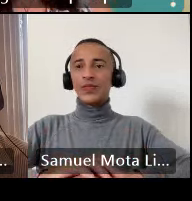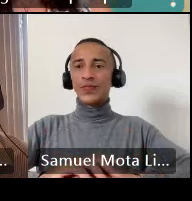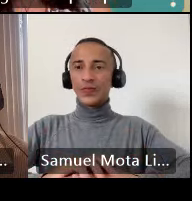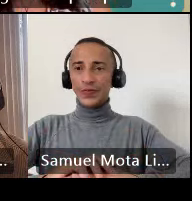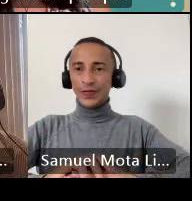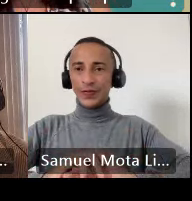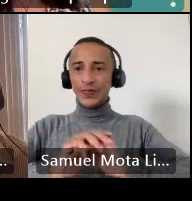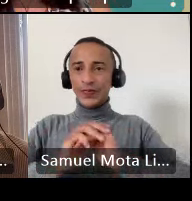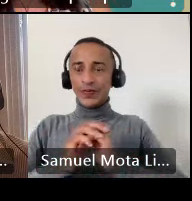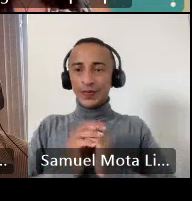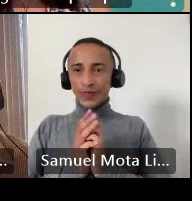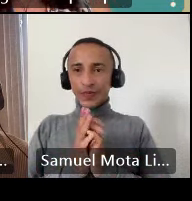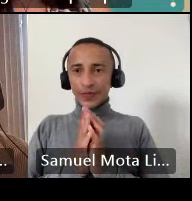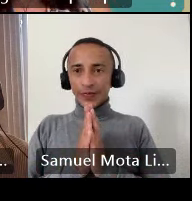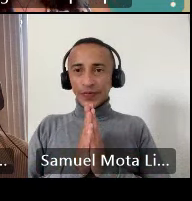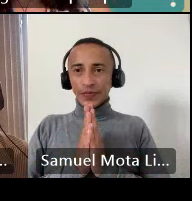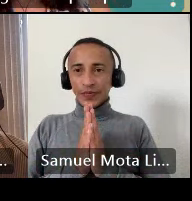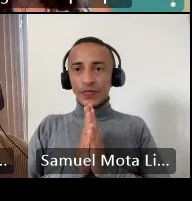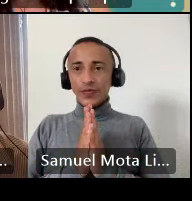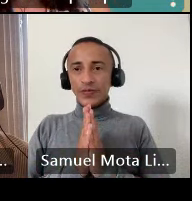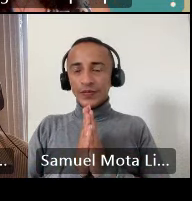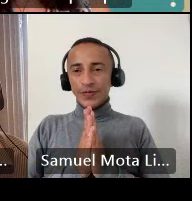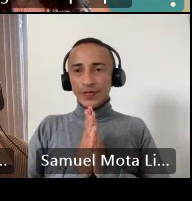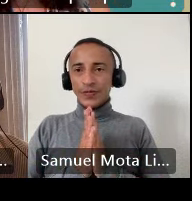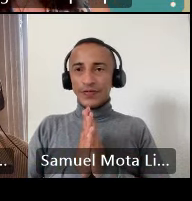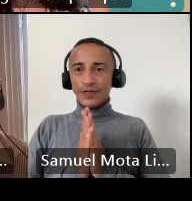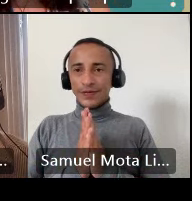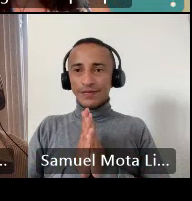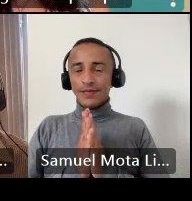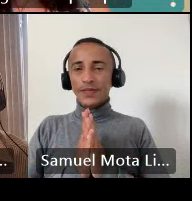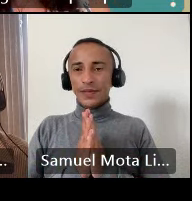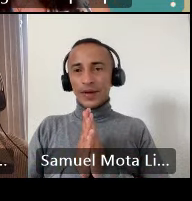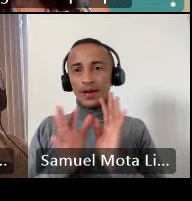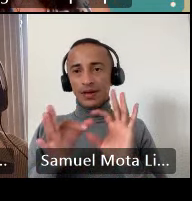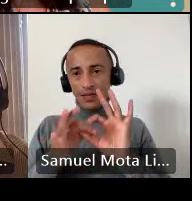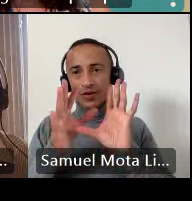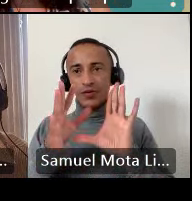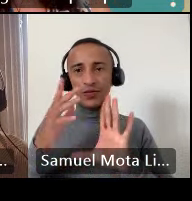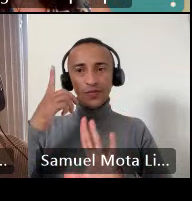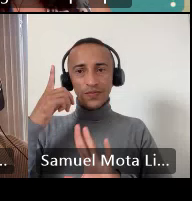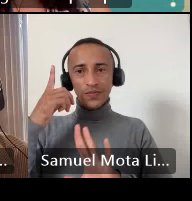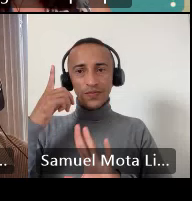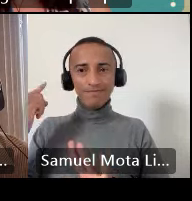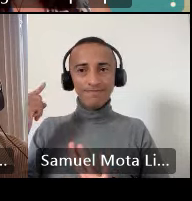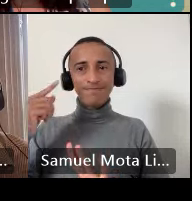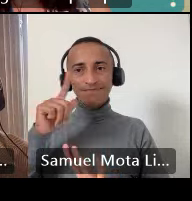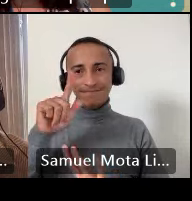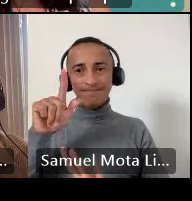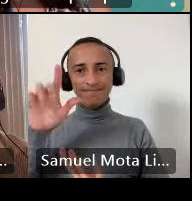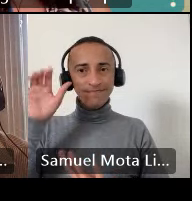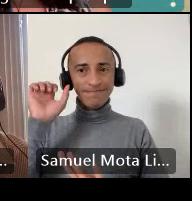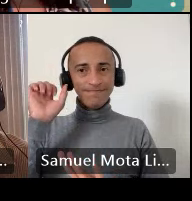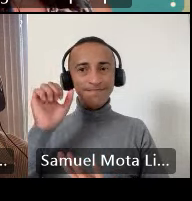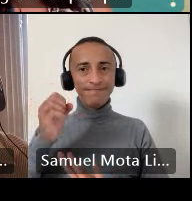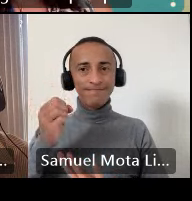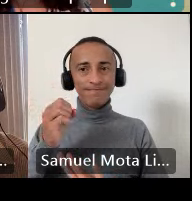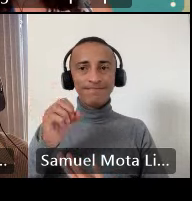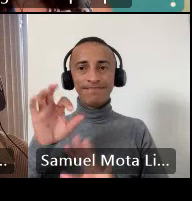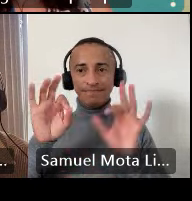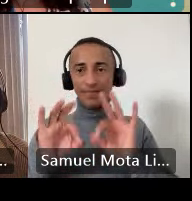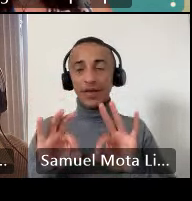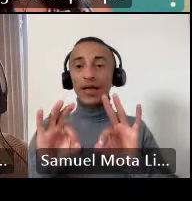aques estão aqui que estão pronto não liberou liberou liberou desculpa liberou Ah então tá e que